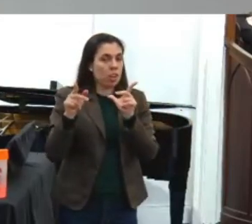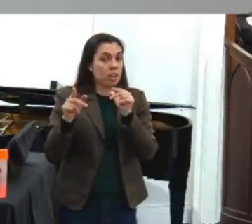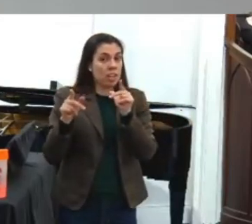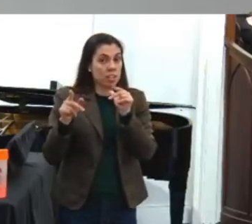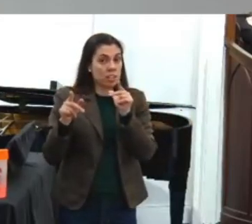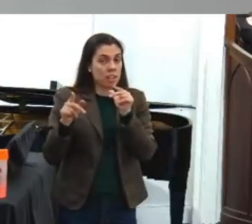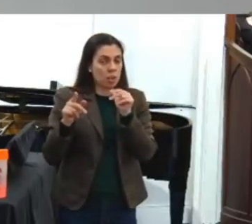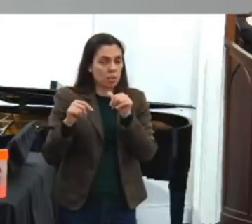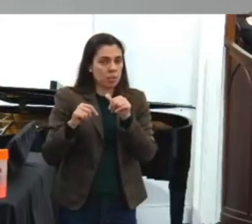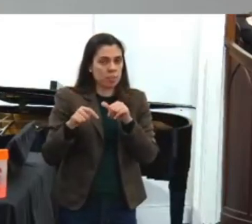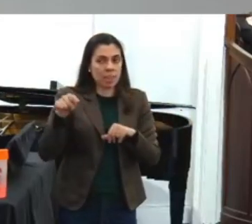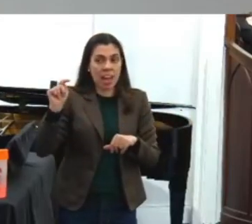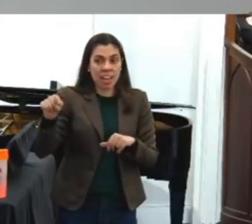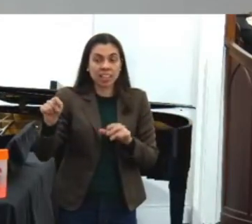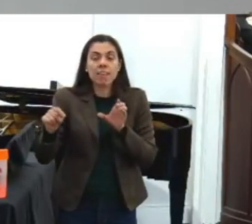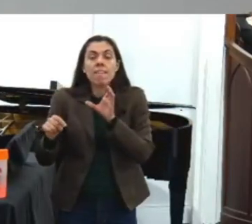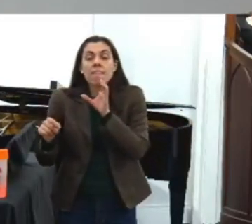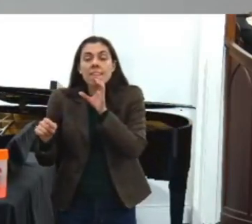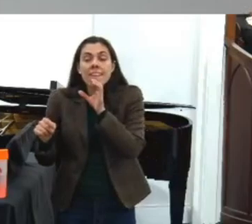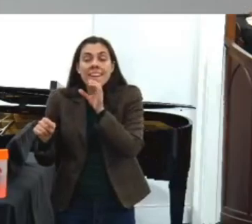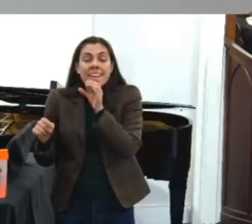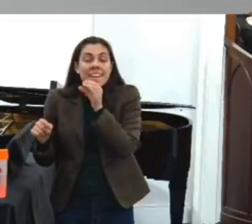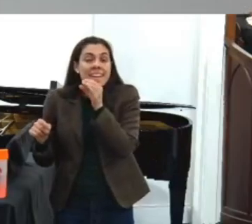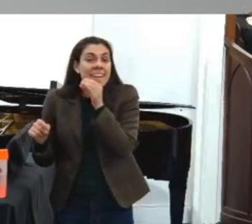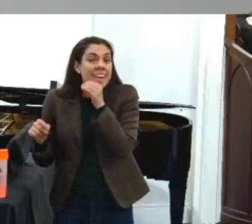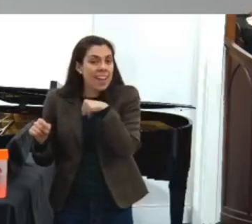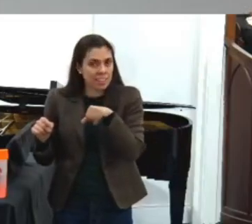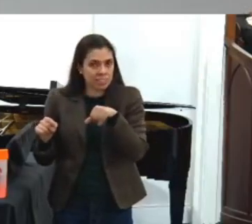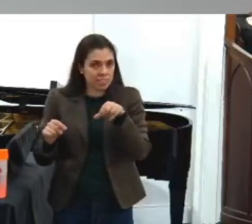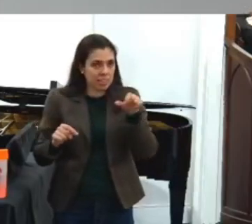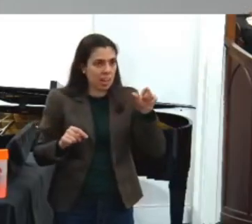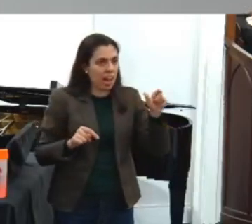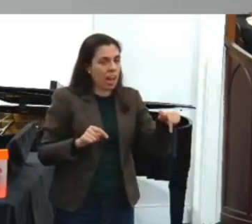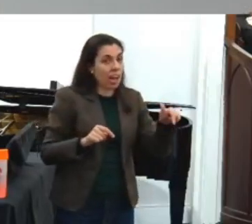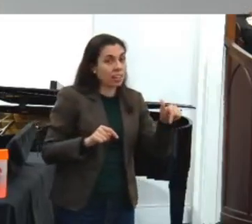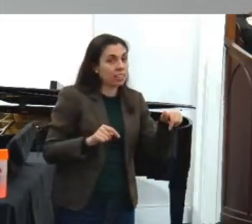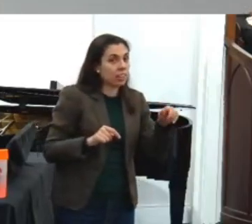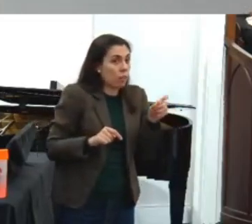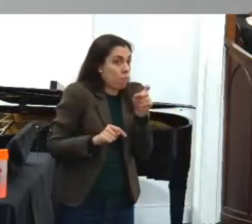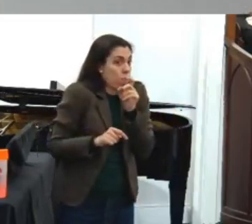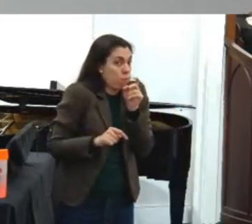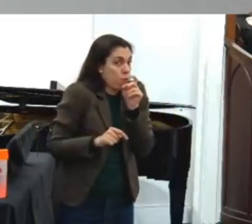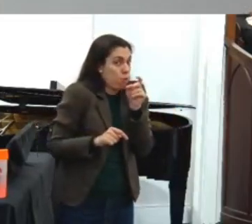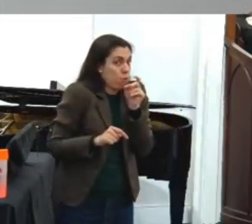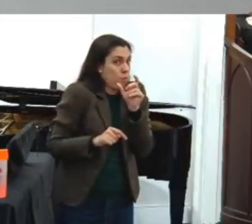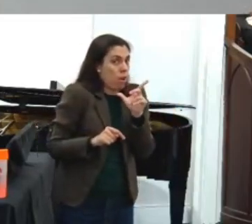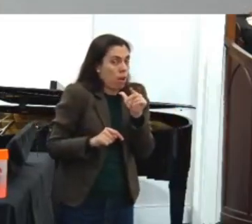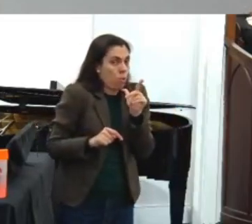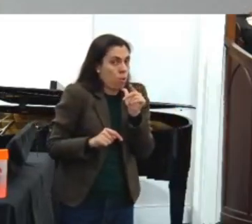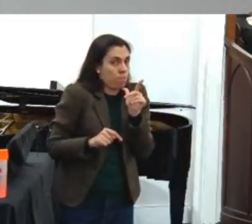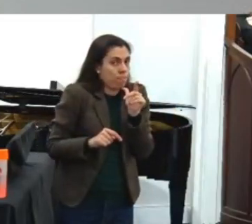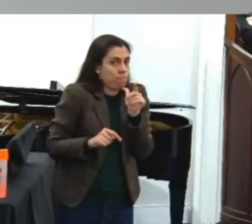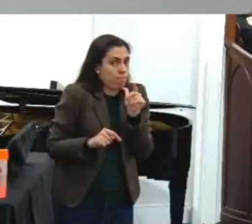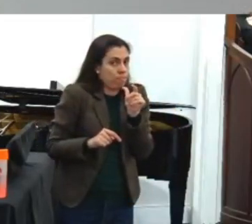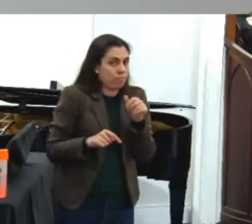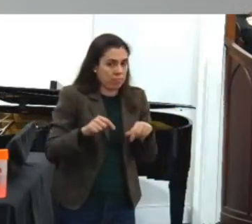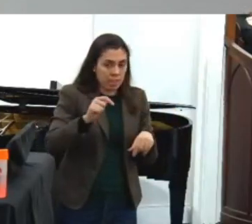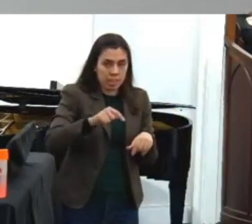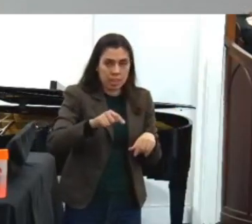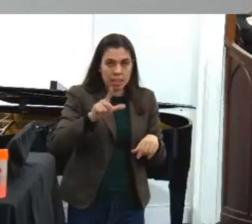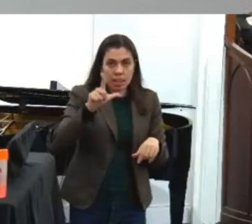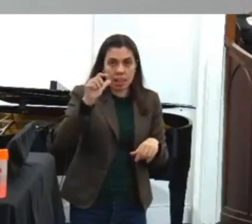de aquedutos, de canos, que transportava a água dessas cidades para a cidade